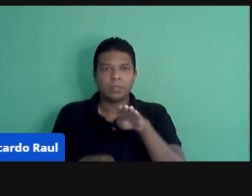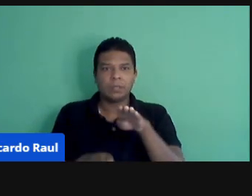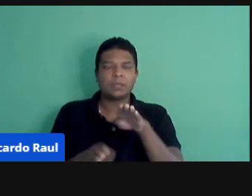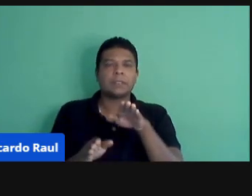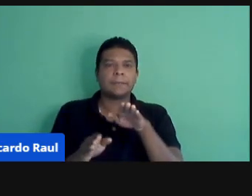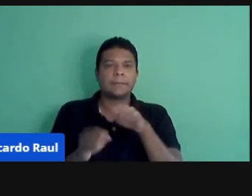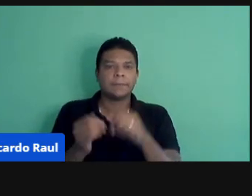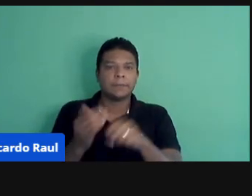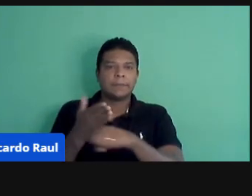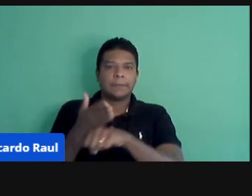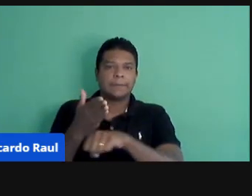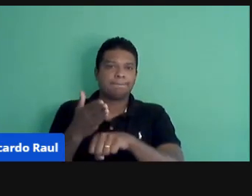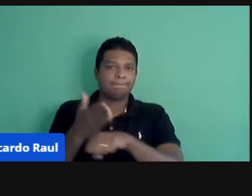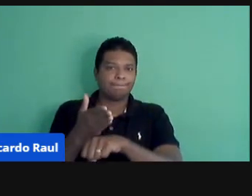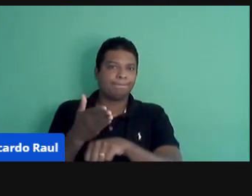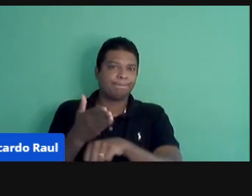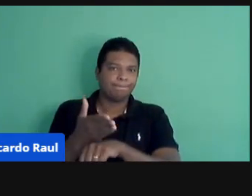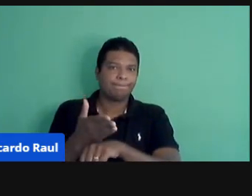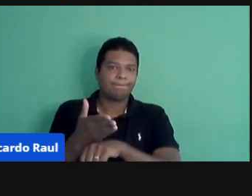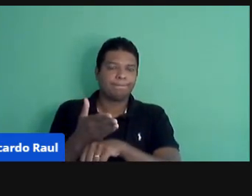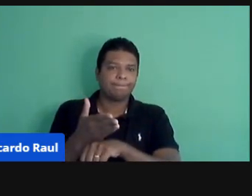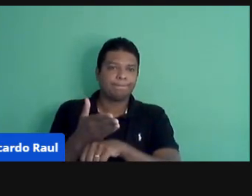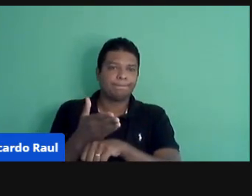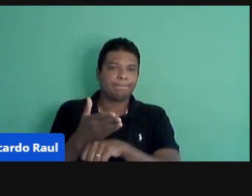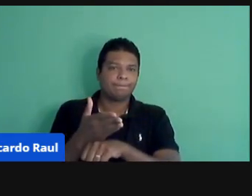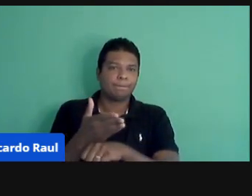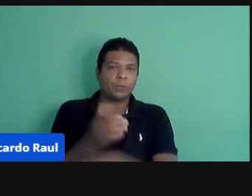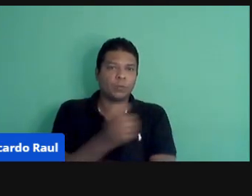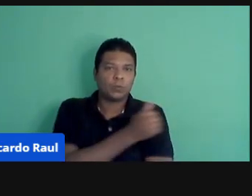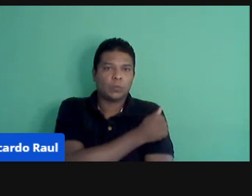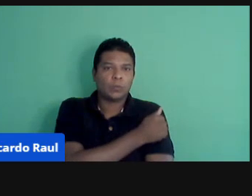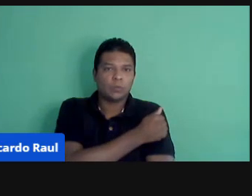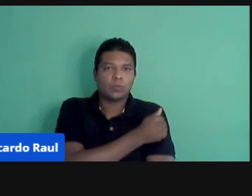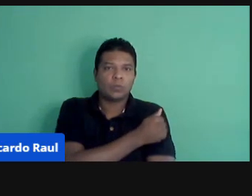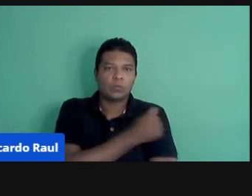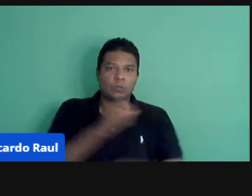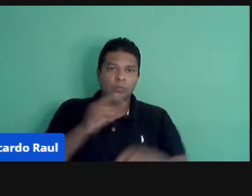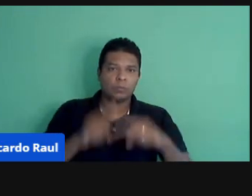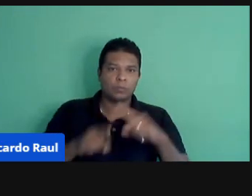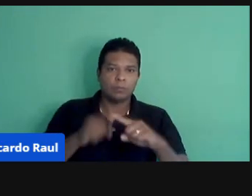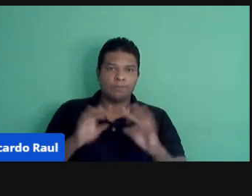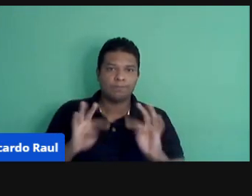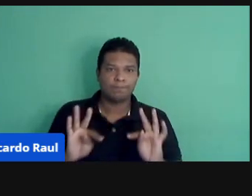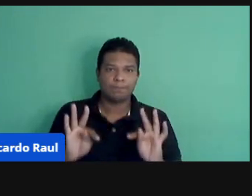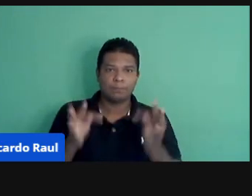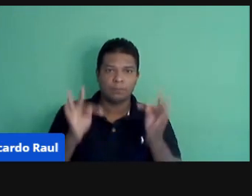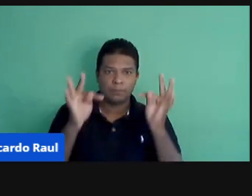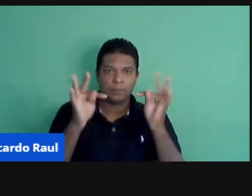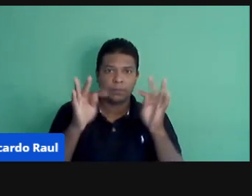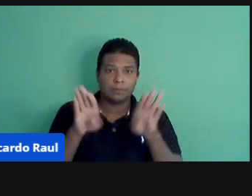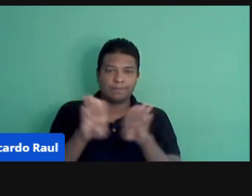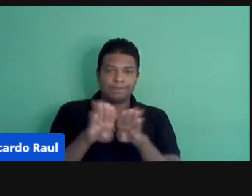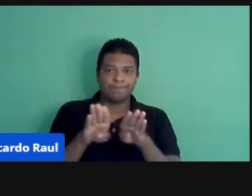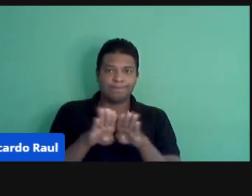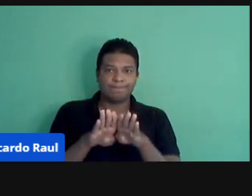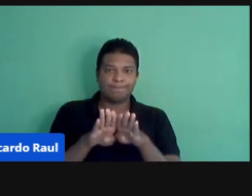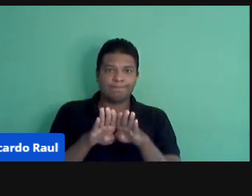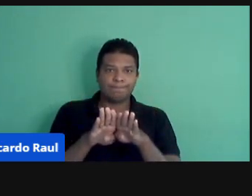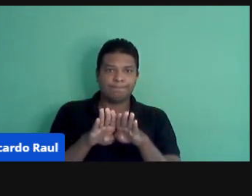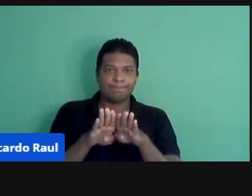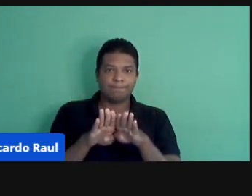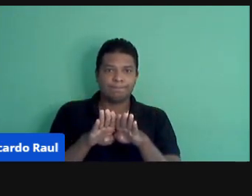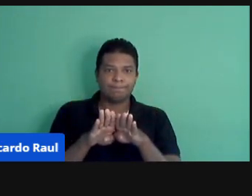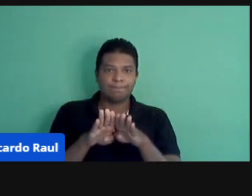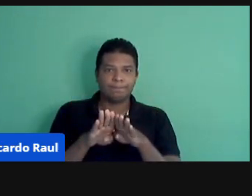acesso desses alunos a essas ferramentas tecnológicas, e também escancarou